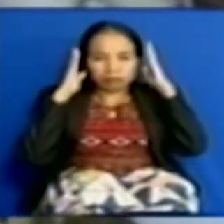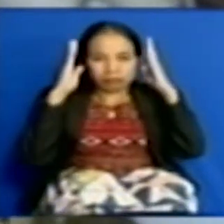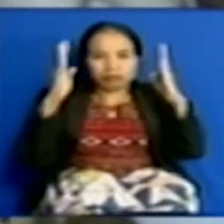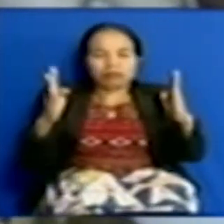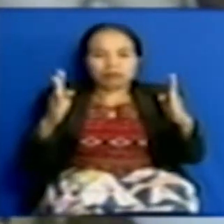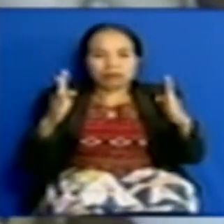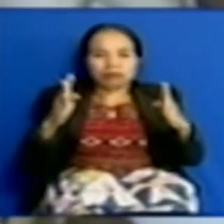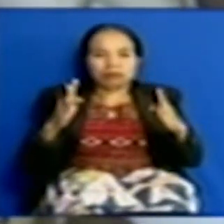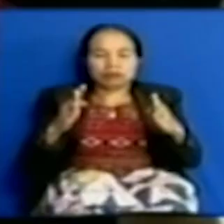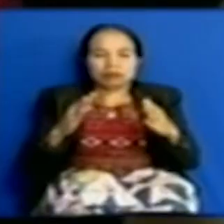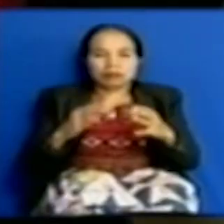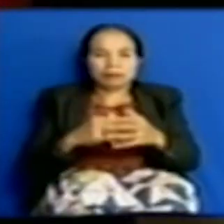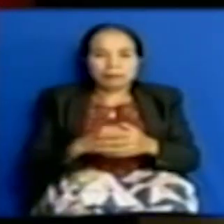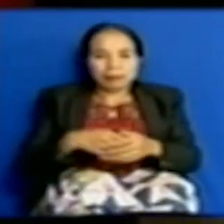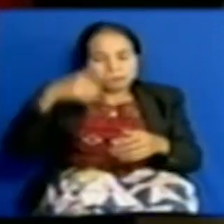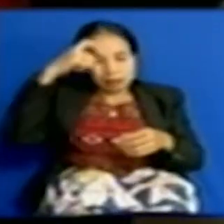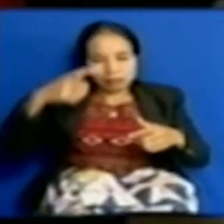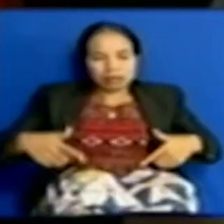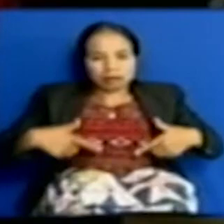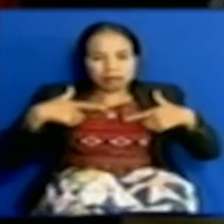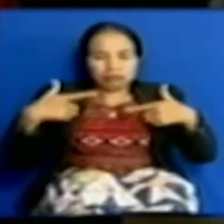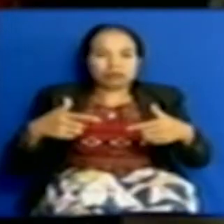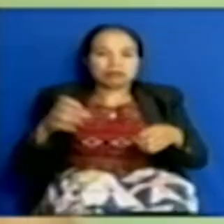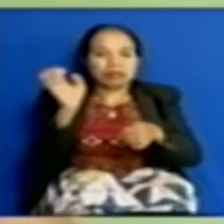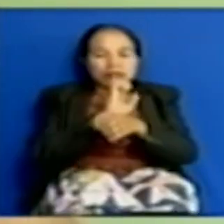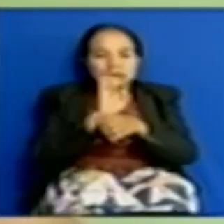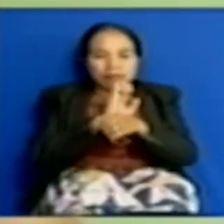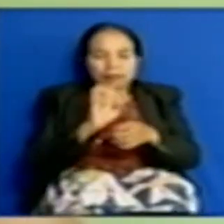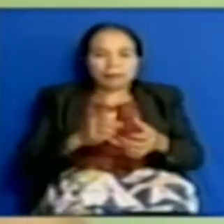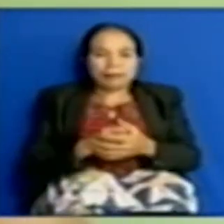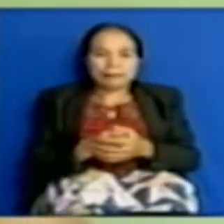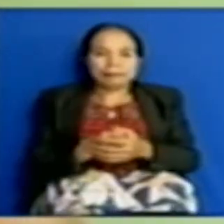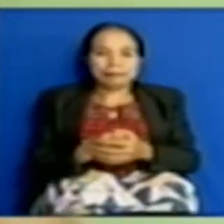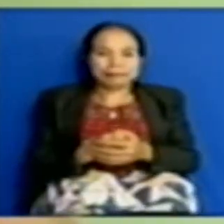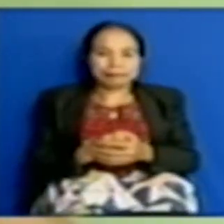iha capacidade de moris no microempresa nian.